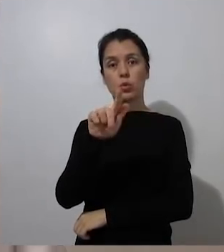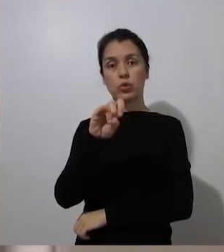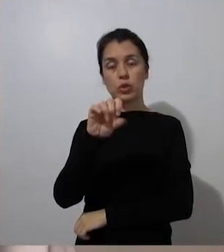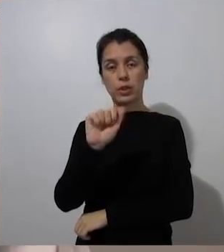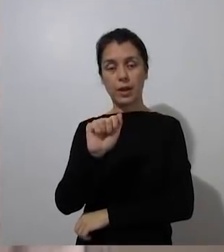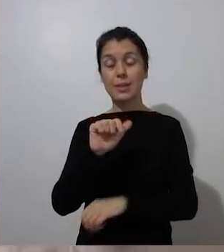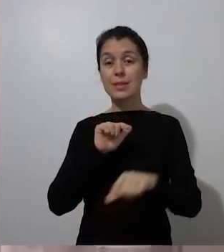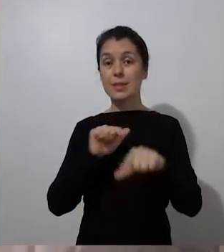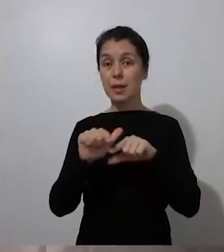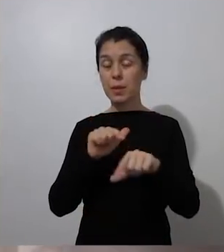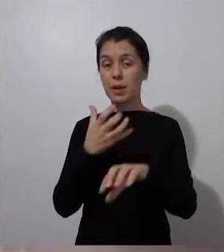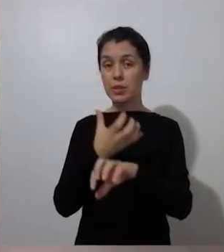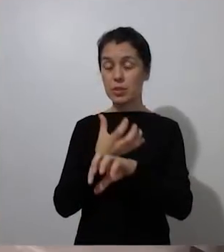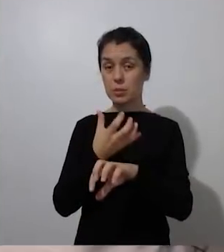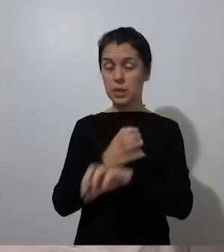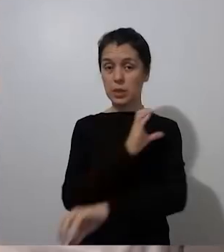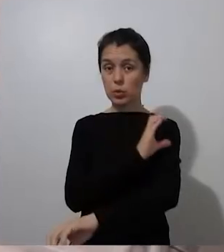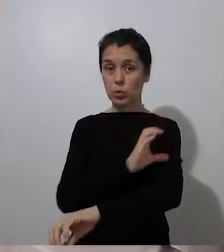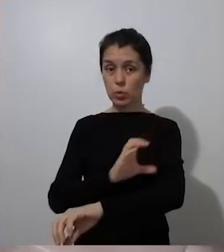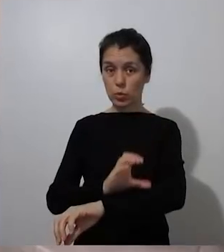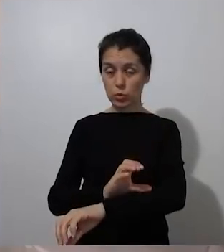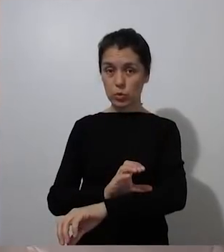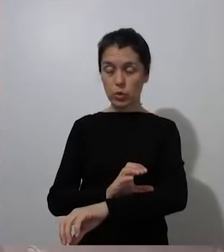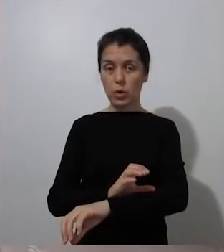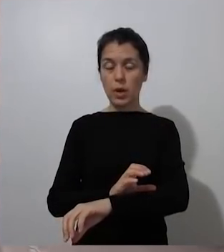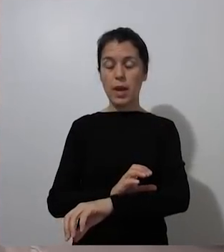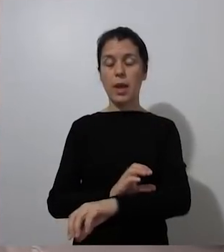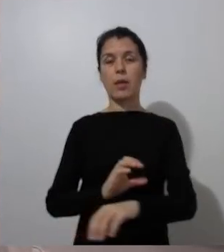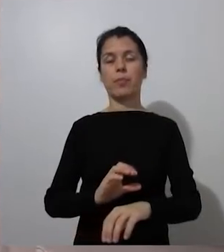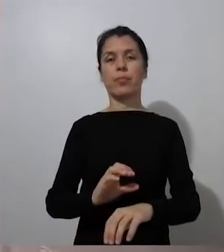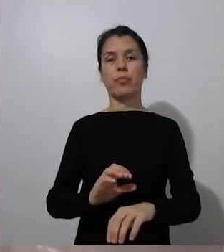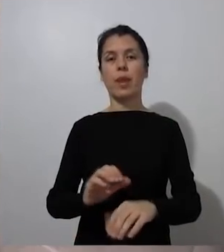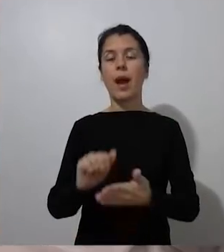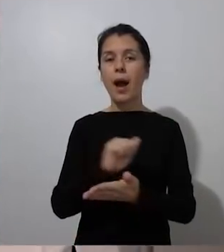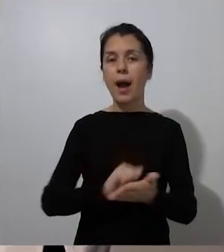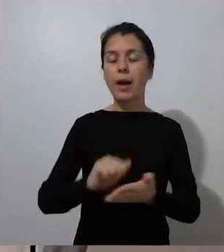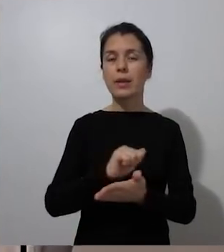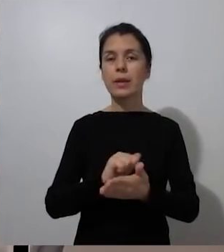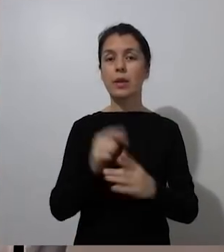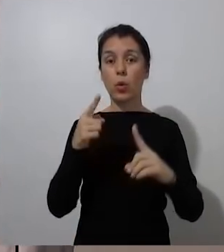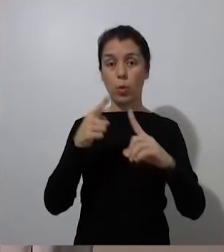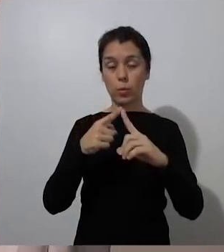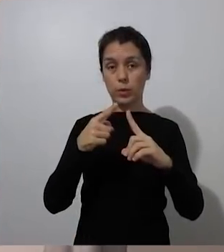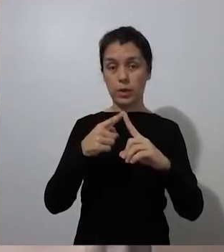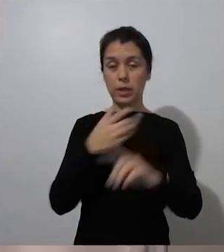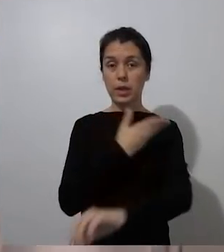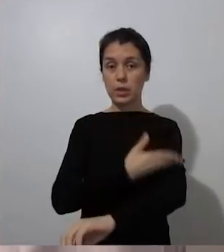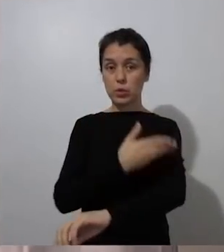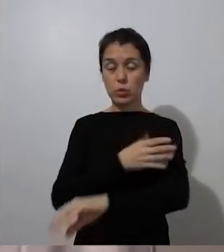de neuropsicopedagogia, onde a neuropsicofarmacologia é um campo de estudo que combina os fundamentos